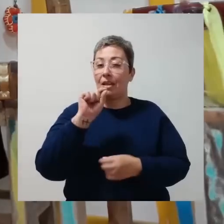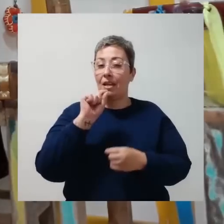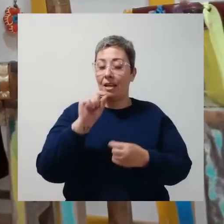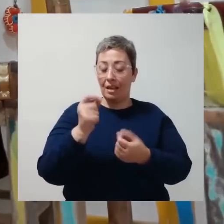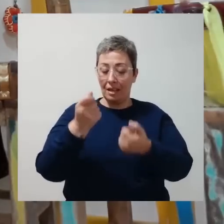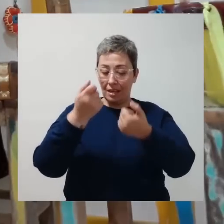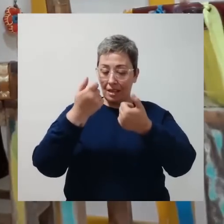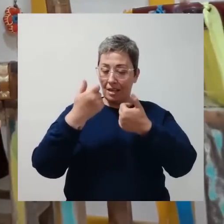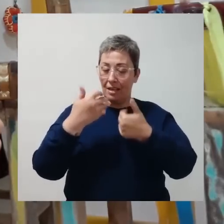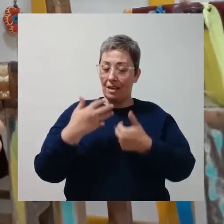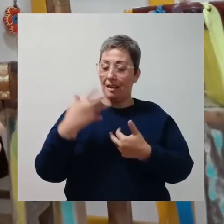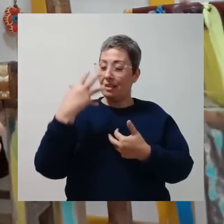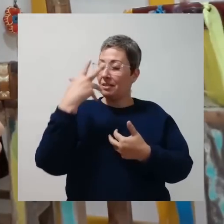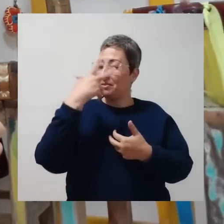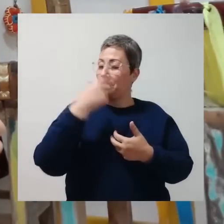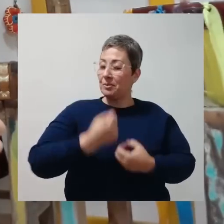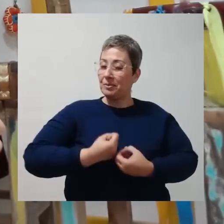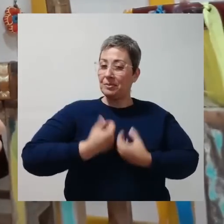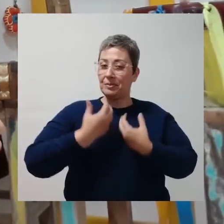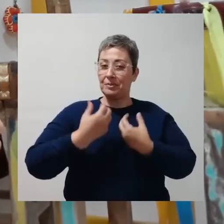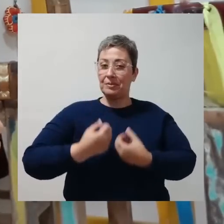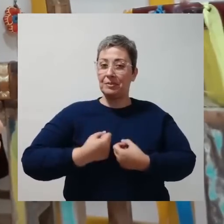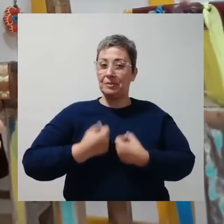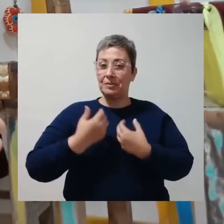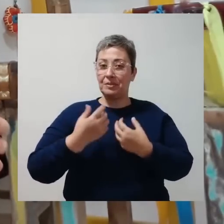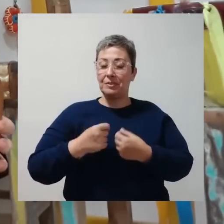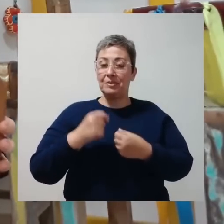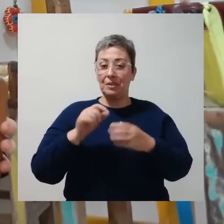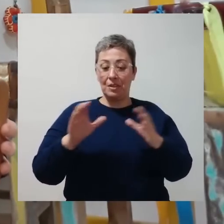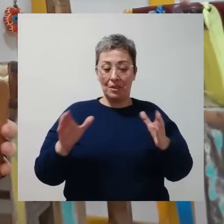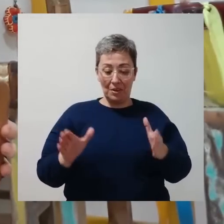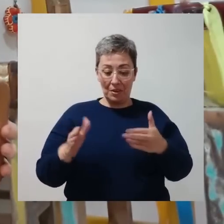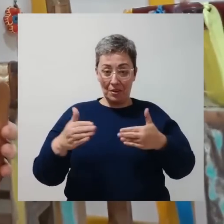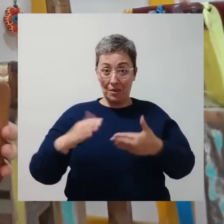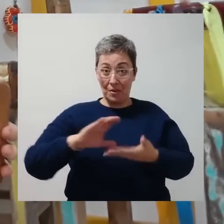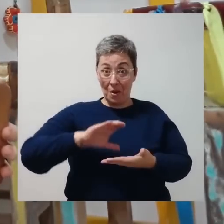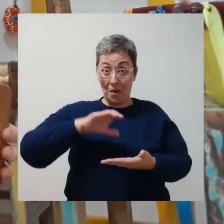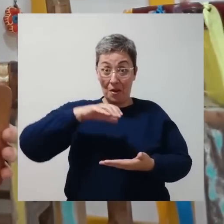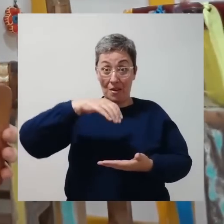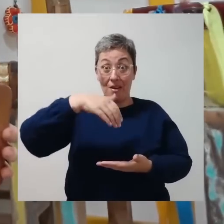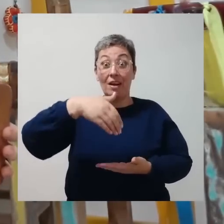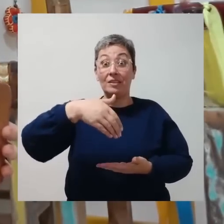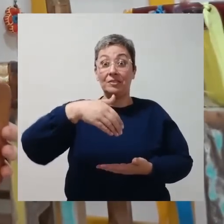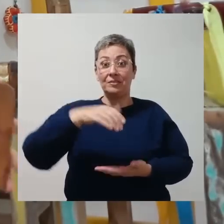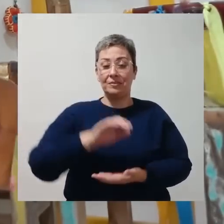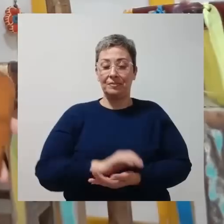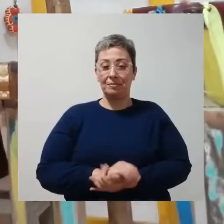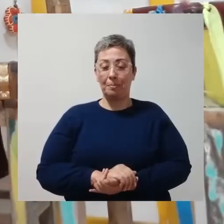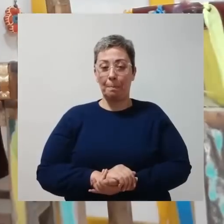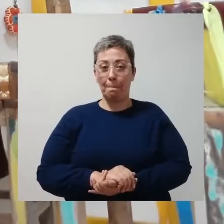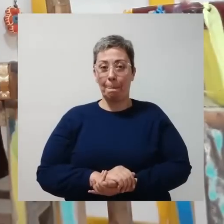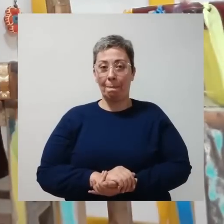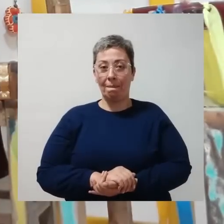E quem nos traz um bonito poema é o nosso Baúzão.